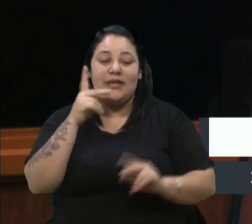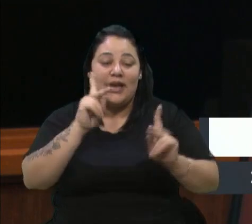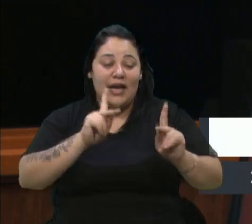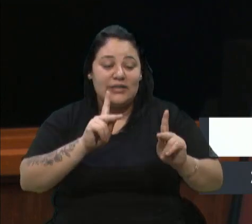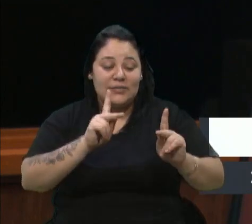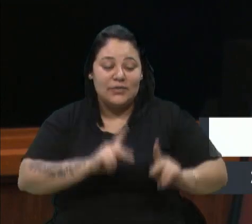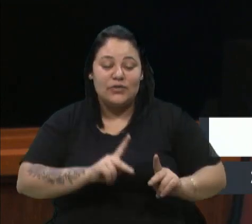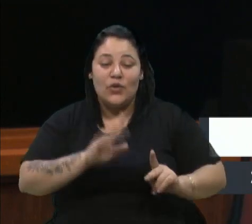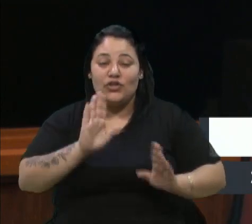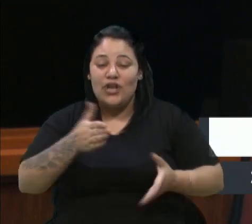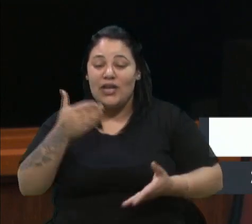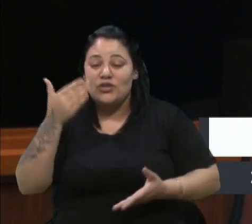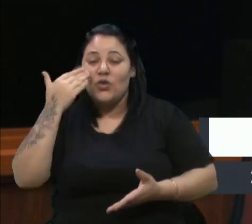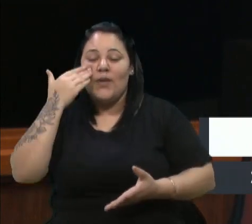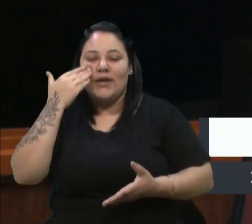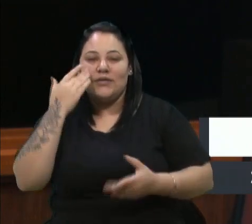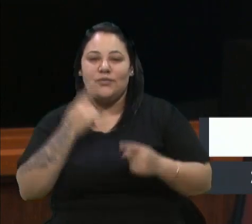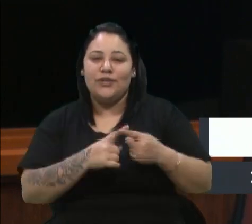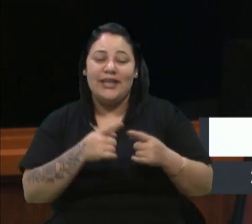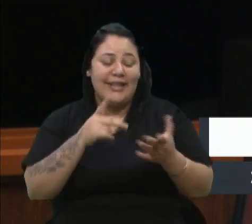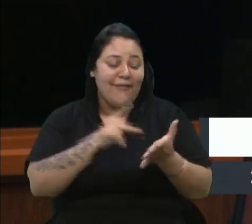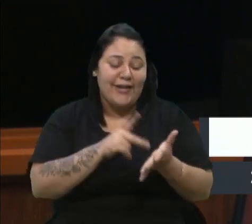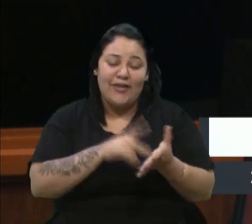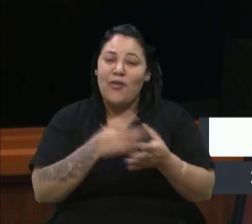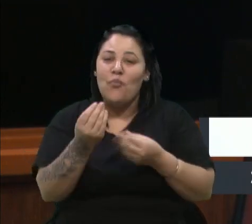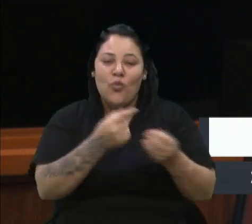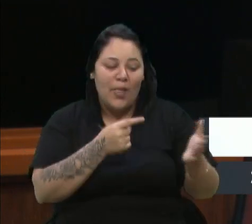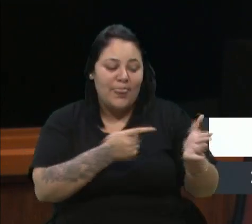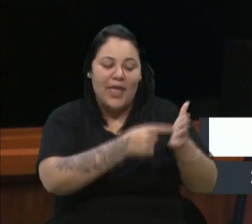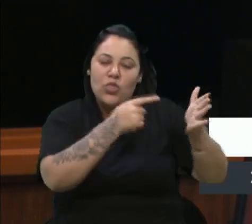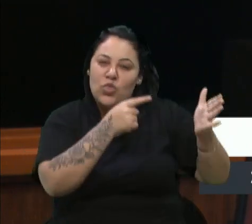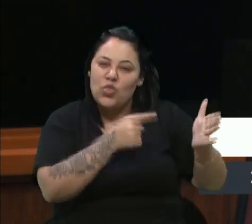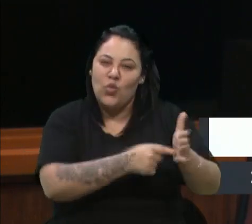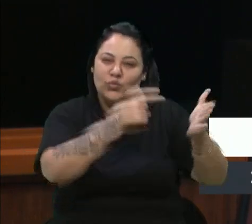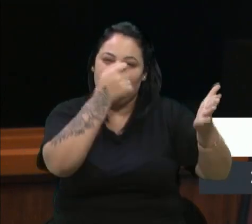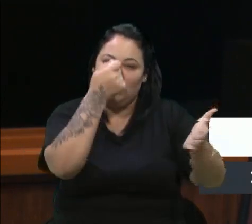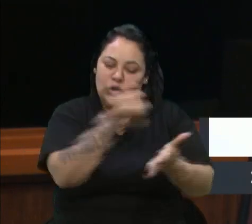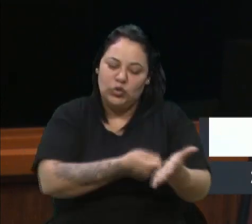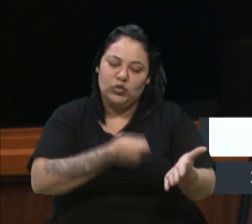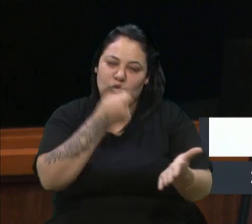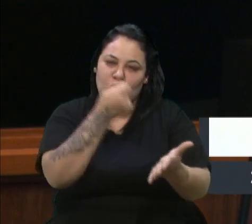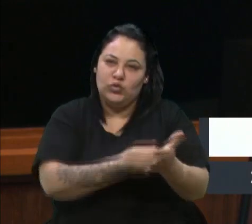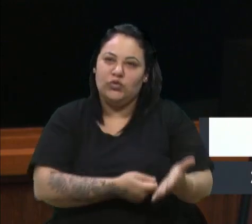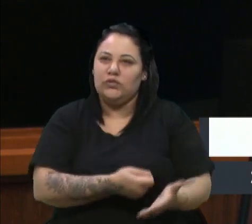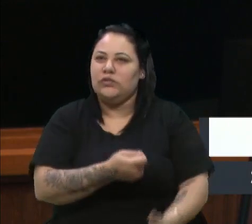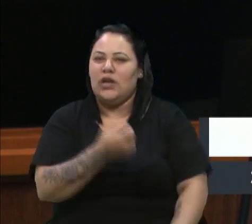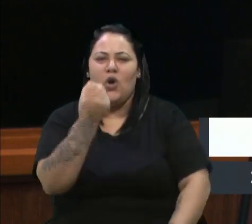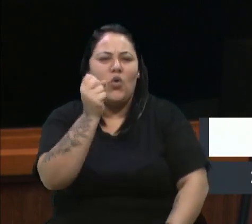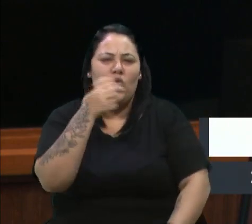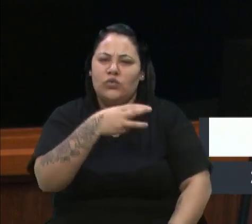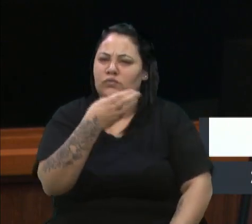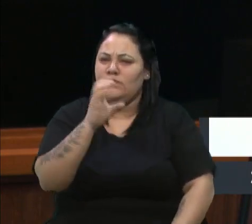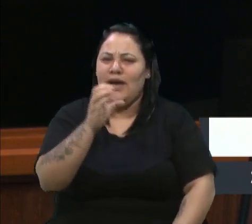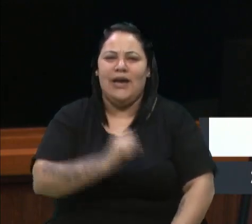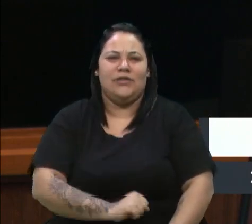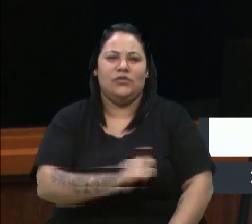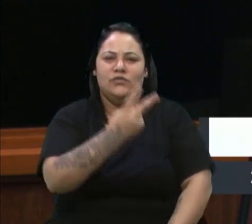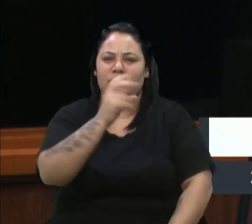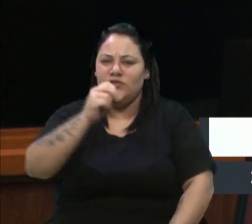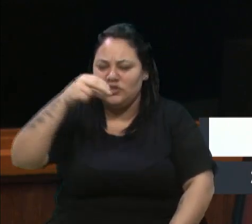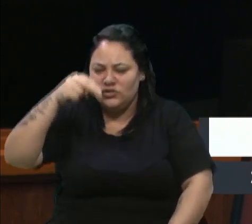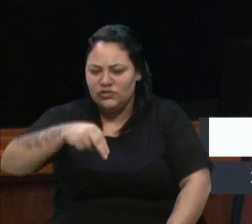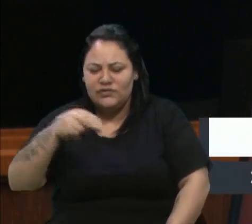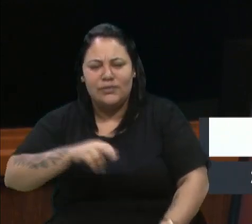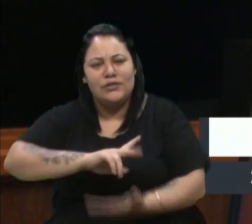de denúncias e datas de lutas, né? Quantos e quantos, e eu cito 8 de março, 20 de novembro e várias